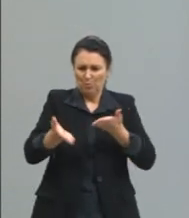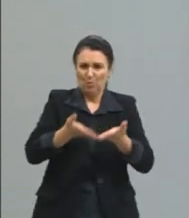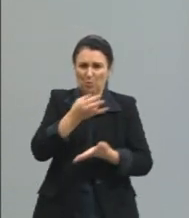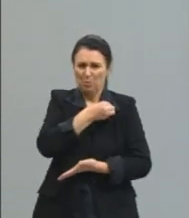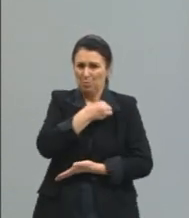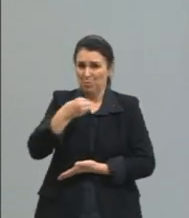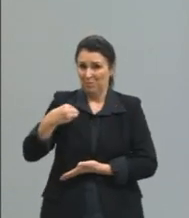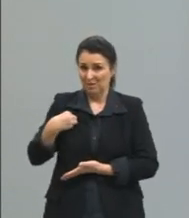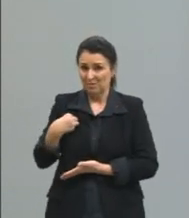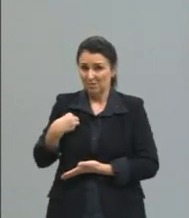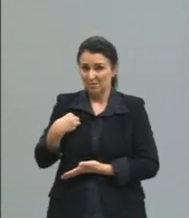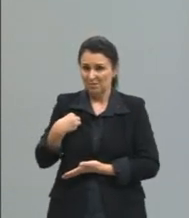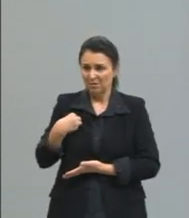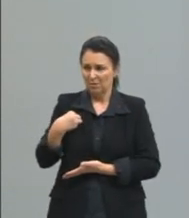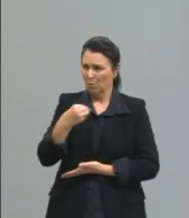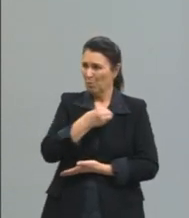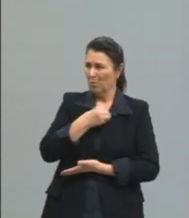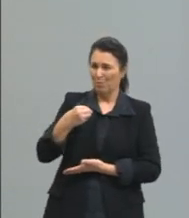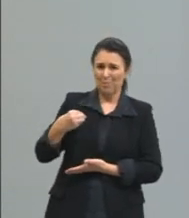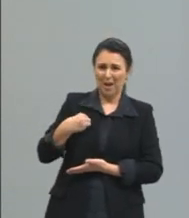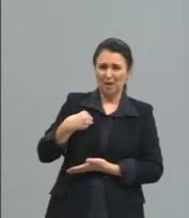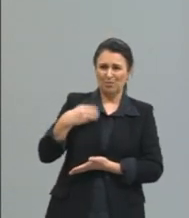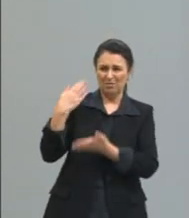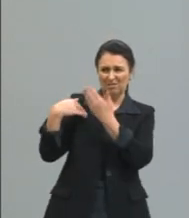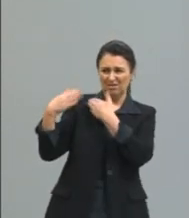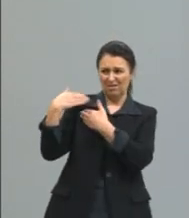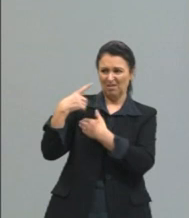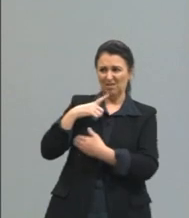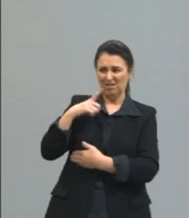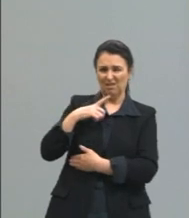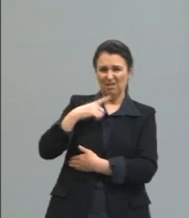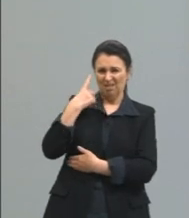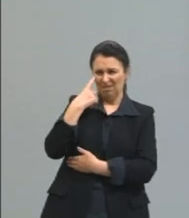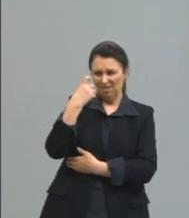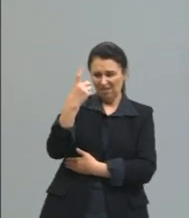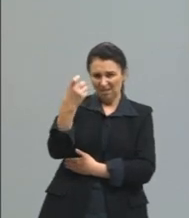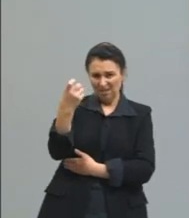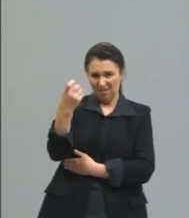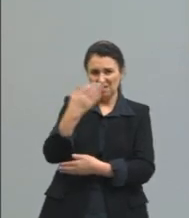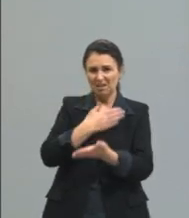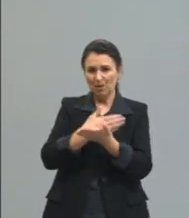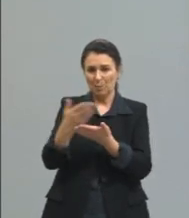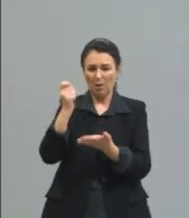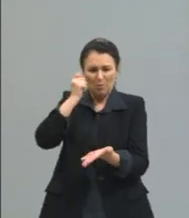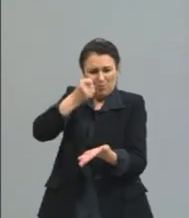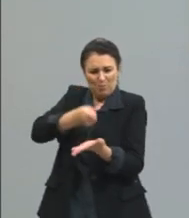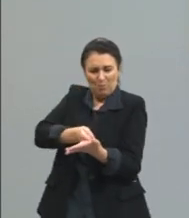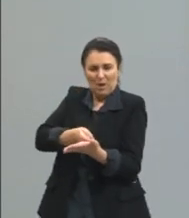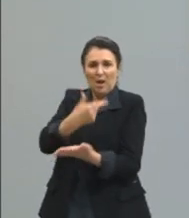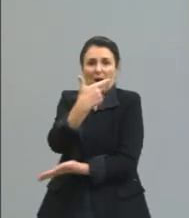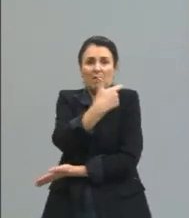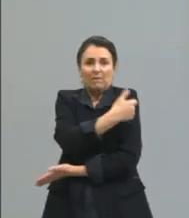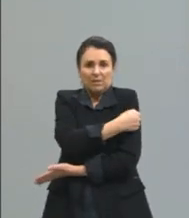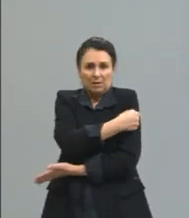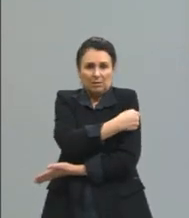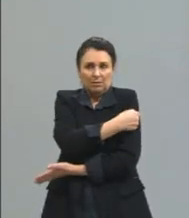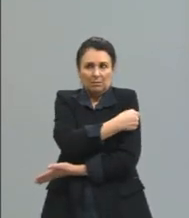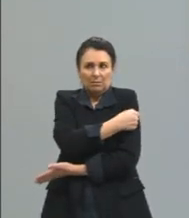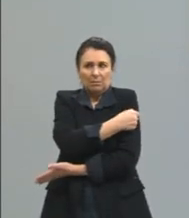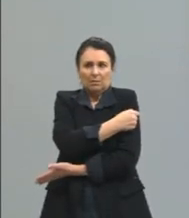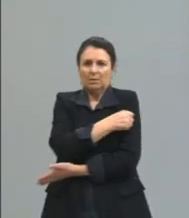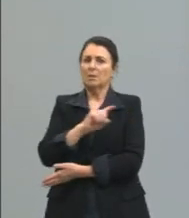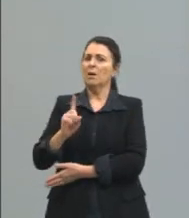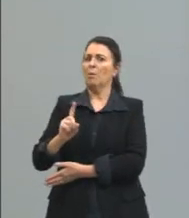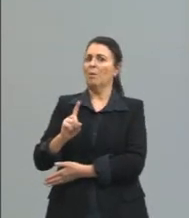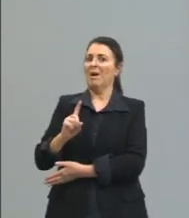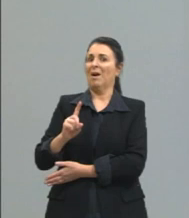Então, os médicos naquela época eram grandes interessados em implementar a obrigatoriedade da vacina. Então, não seriam eles